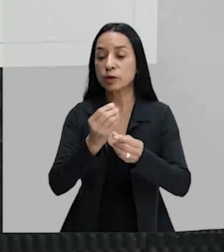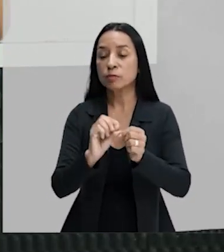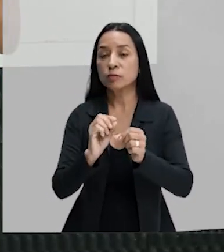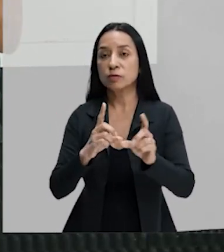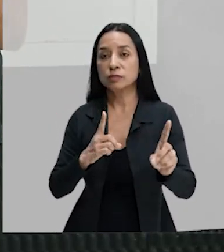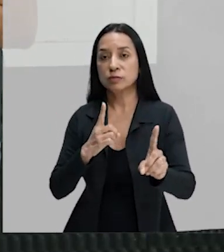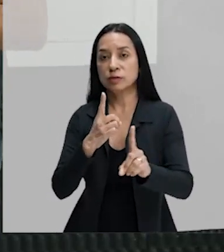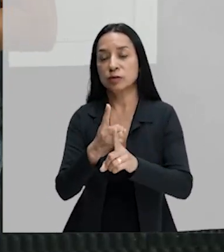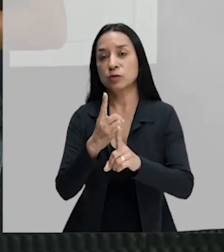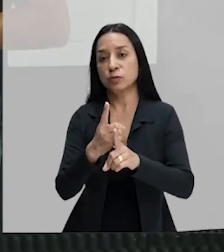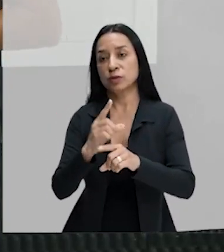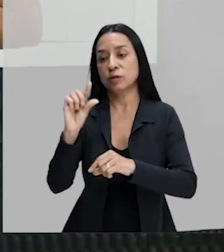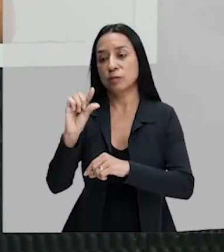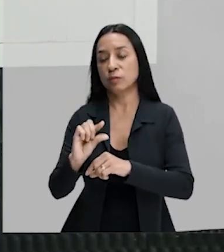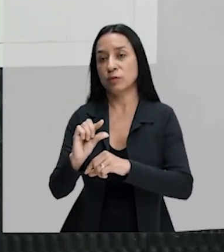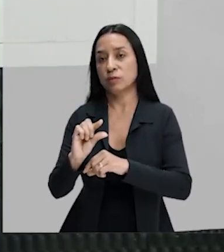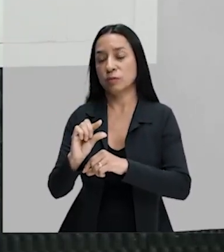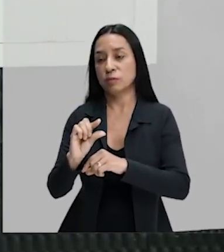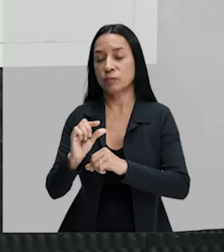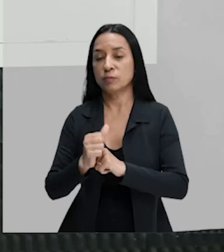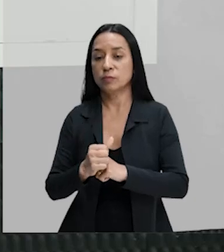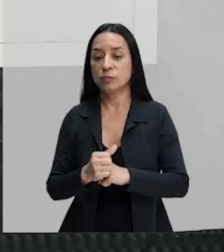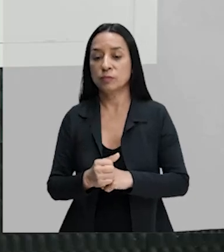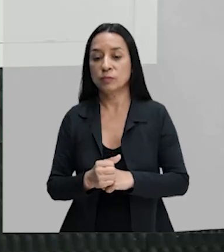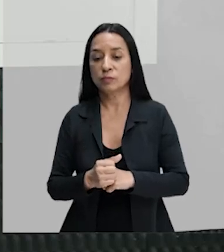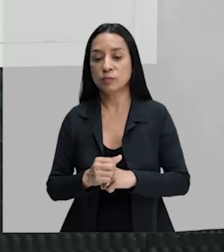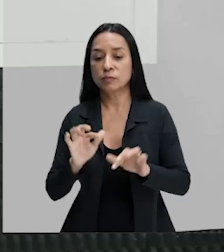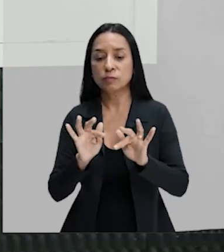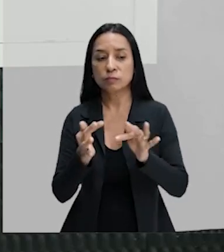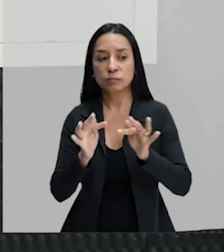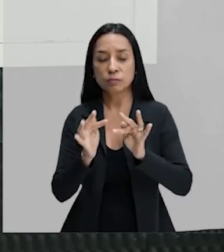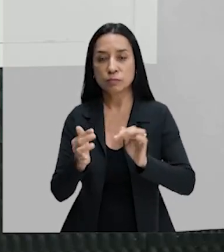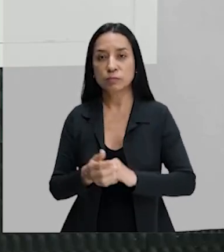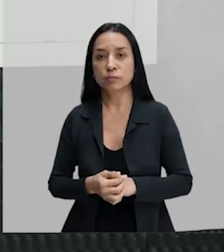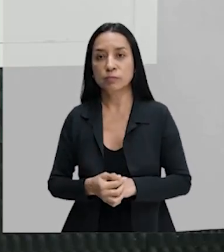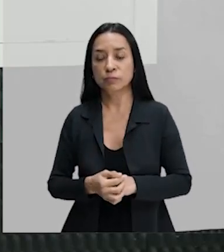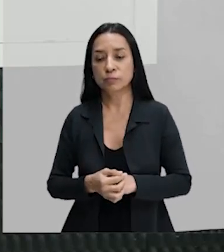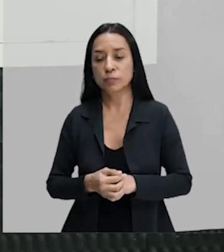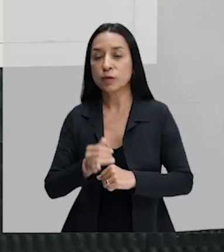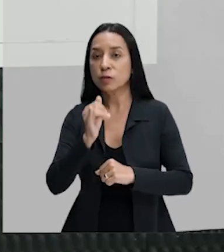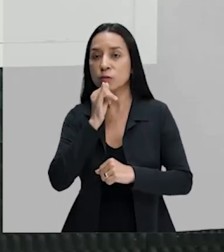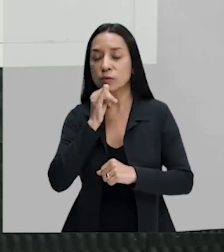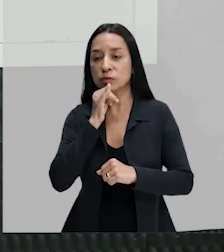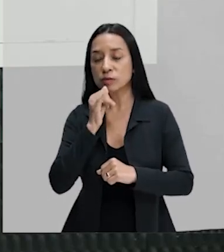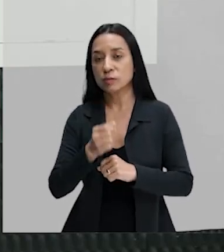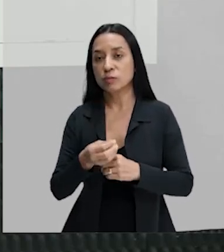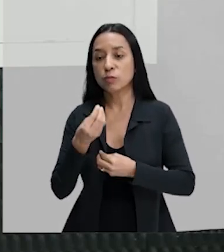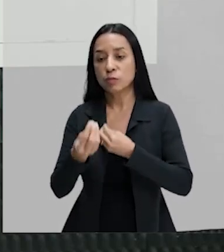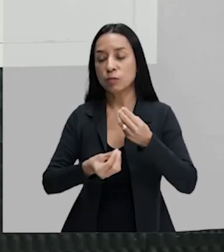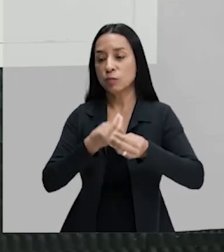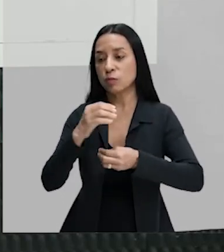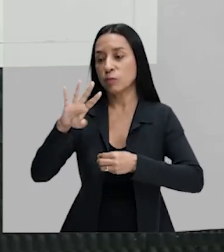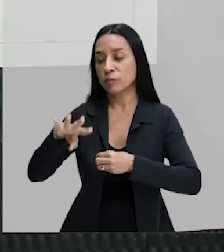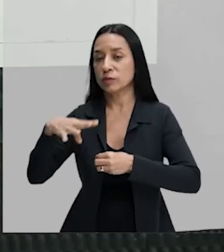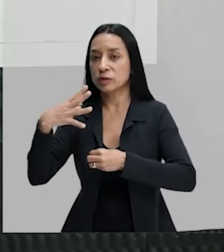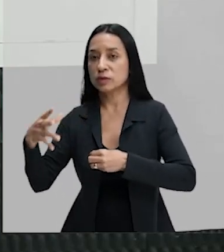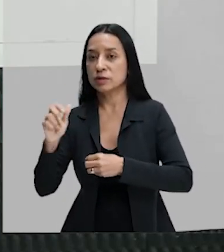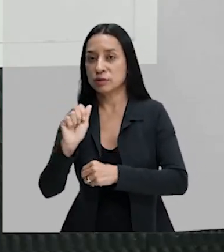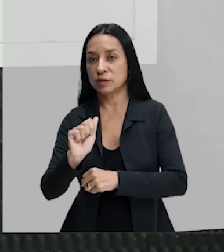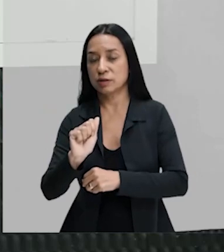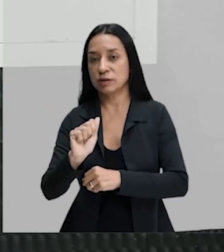para encontrar esse menor complementar? Bem simples, ó. Vamos botar aqui um exemplo. Eu coloquei aqui uma matriz A, que é uma